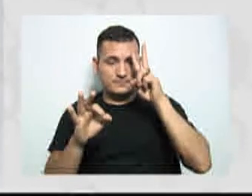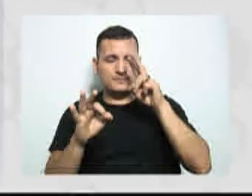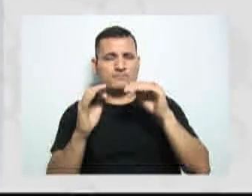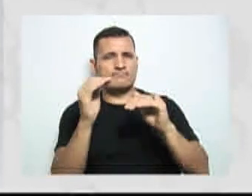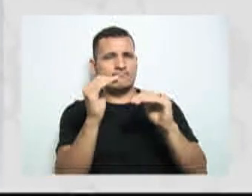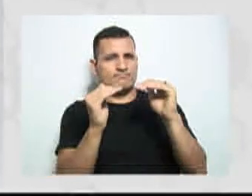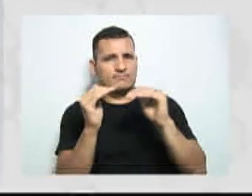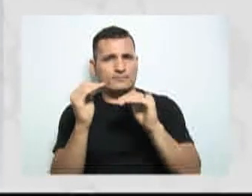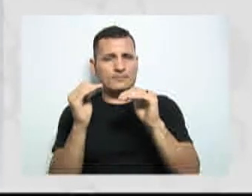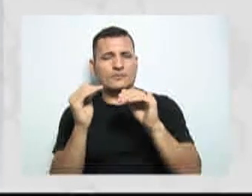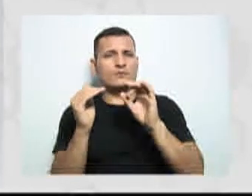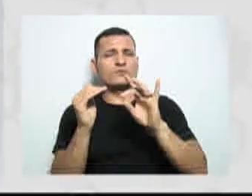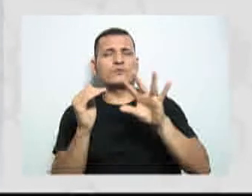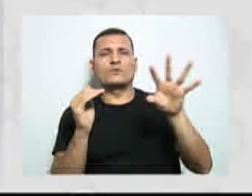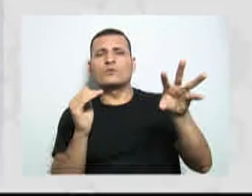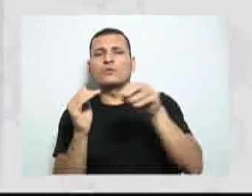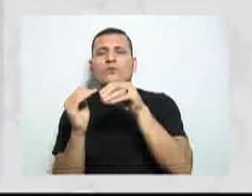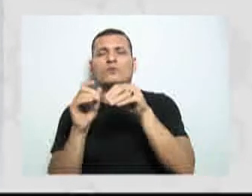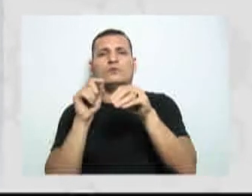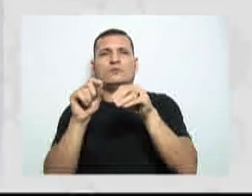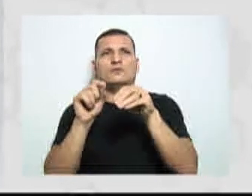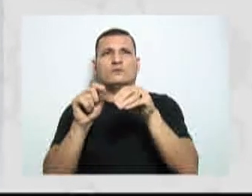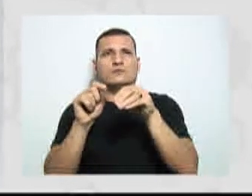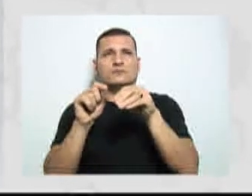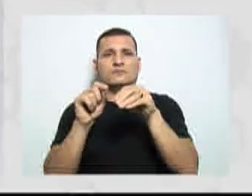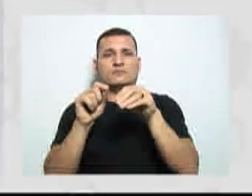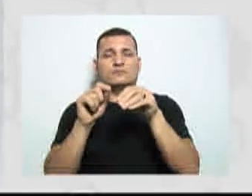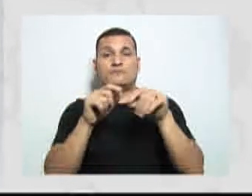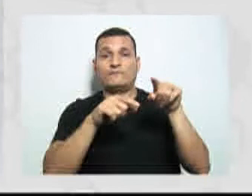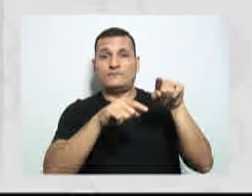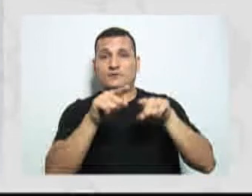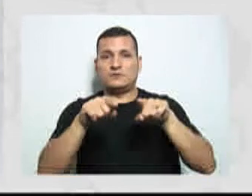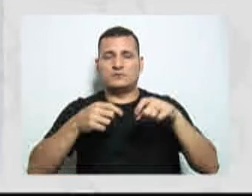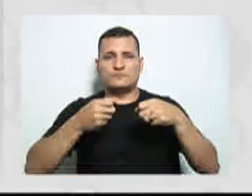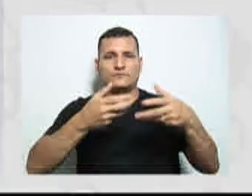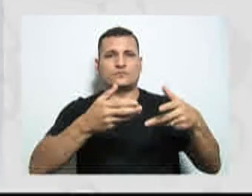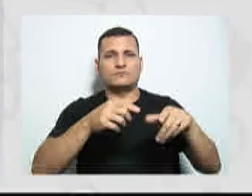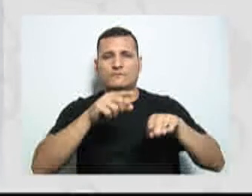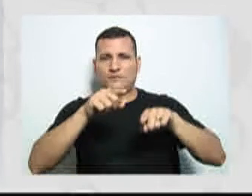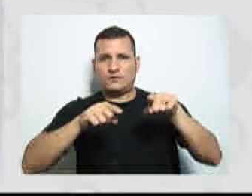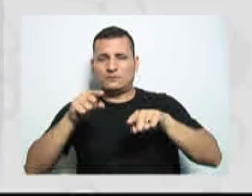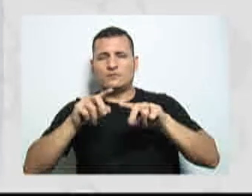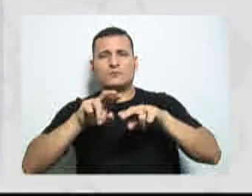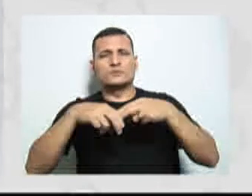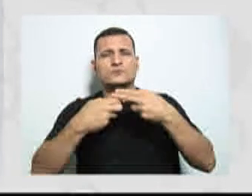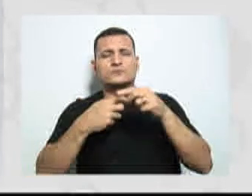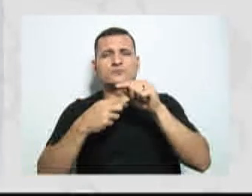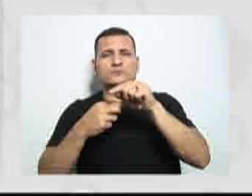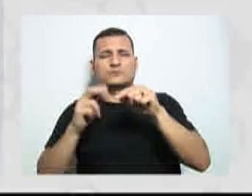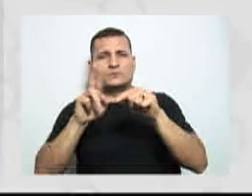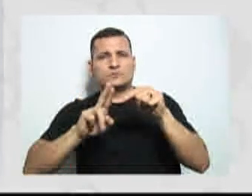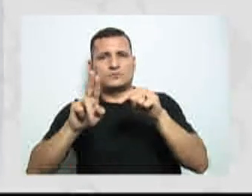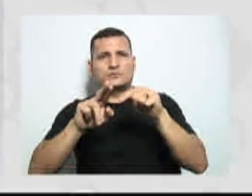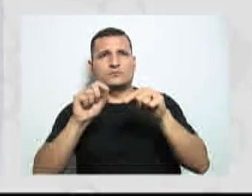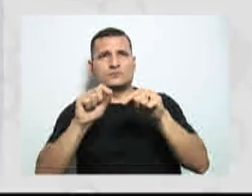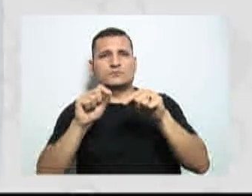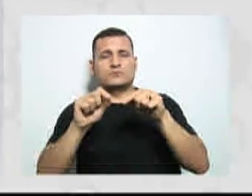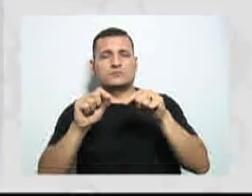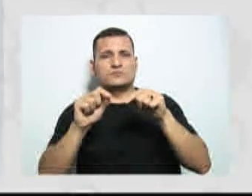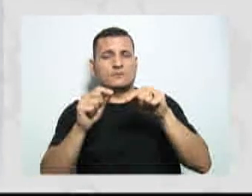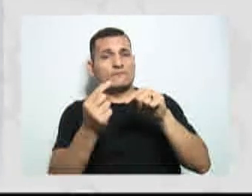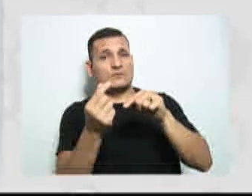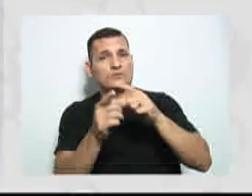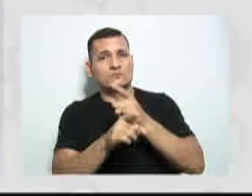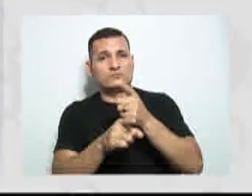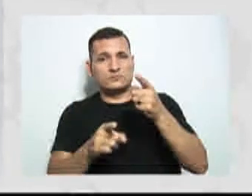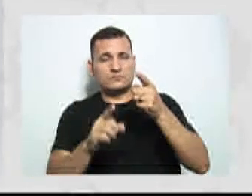feito somente com o custeio variável, tá bom? Por isso que aqui nós vamos utilizar o valor que nós achamos da